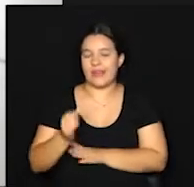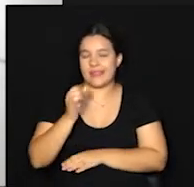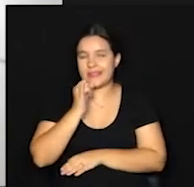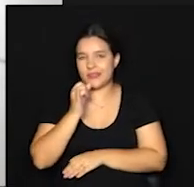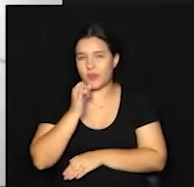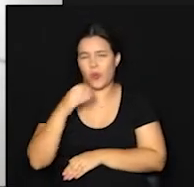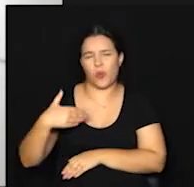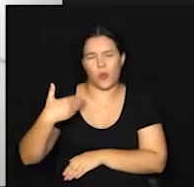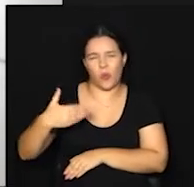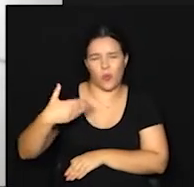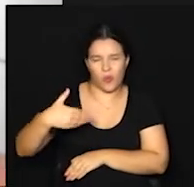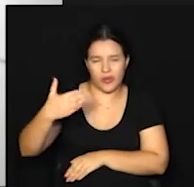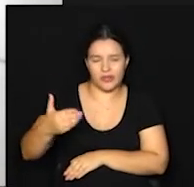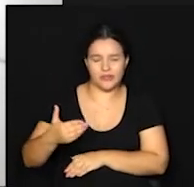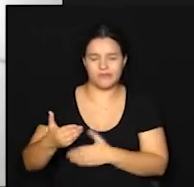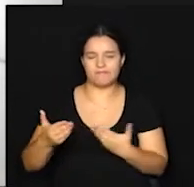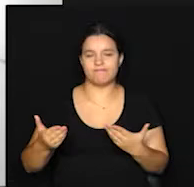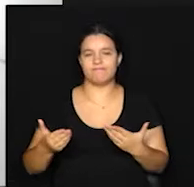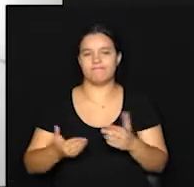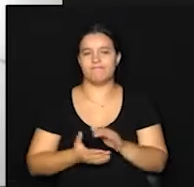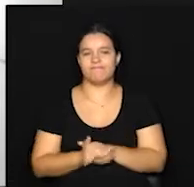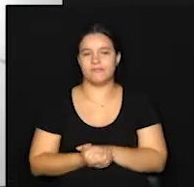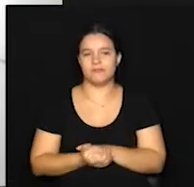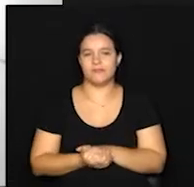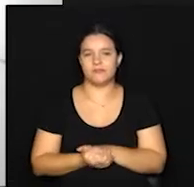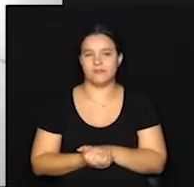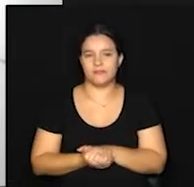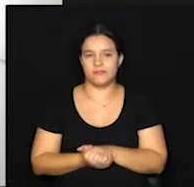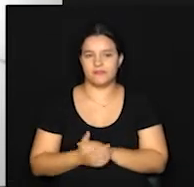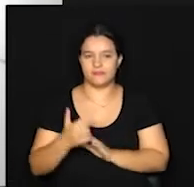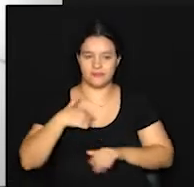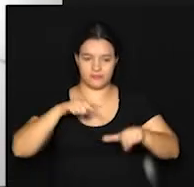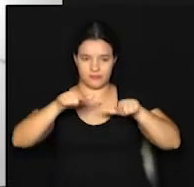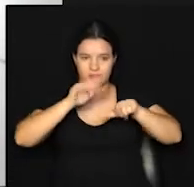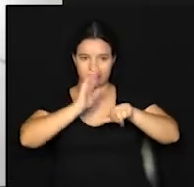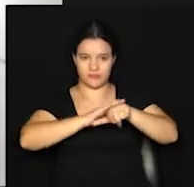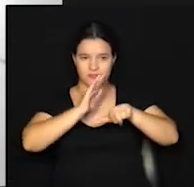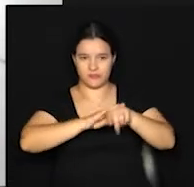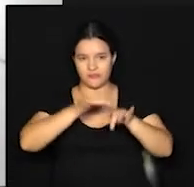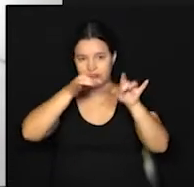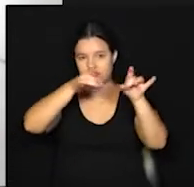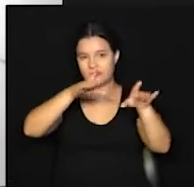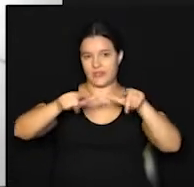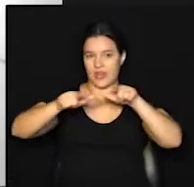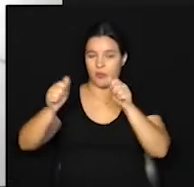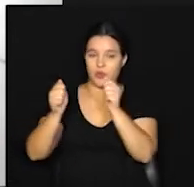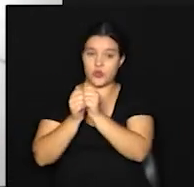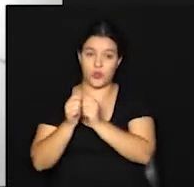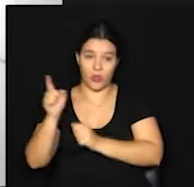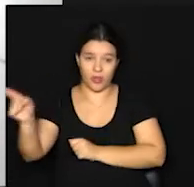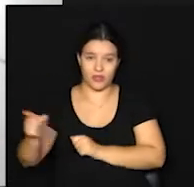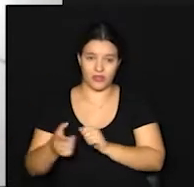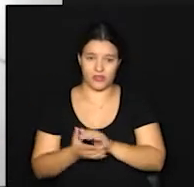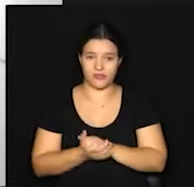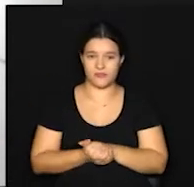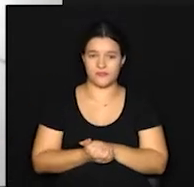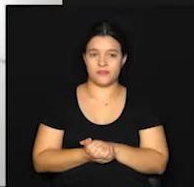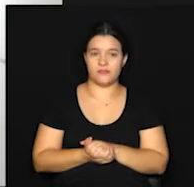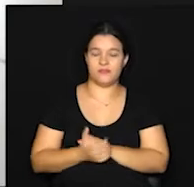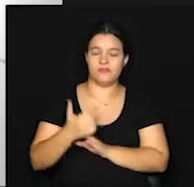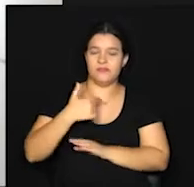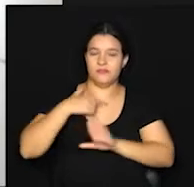Quando eu já estava, ele fez com que eu deixasse o meu trabalho para poder trabalhar com ele. Quando eu já estava